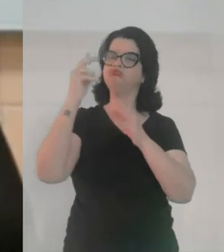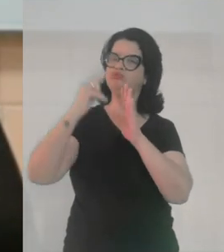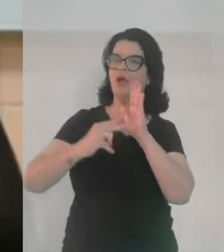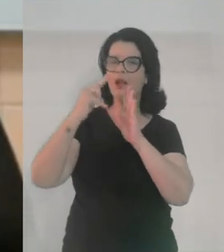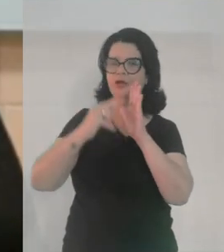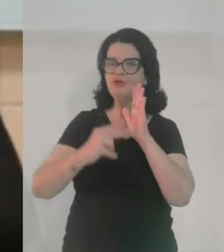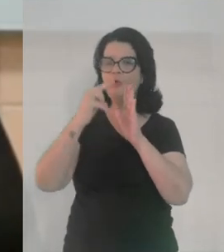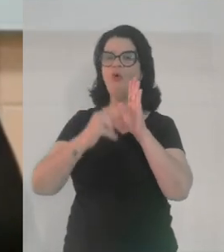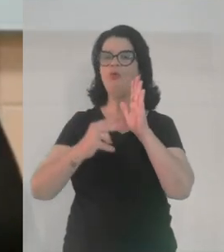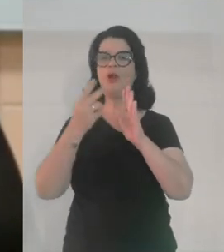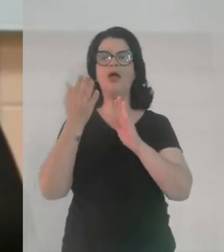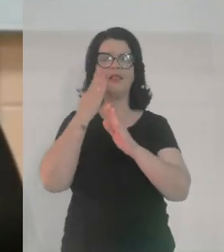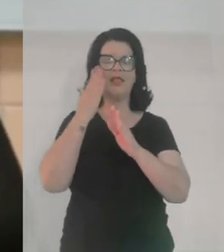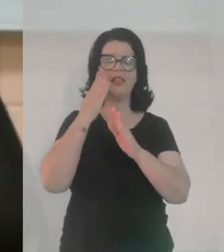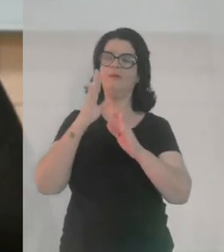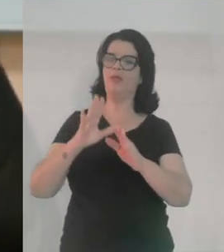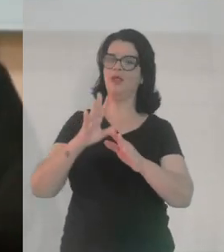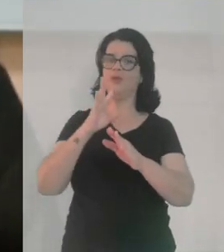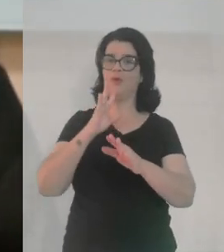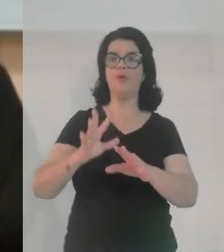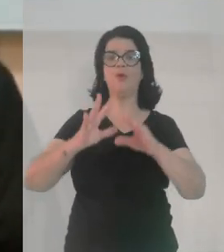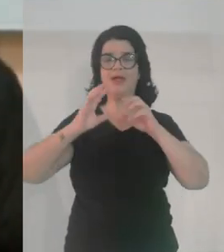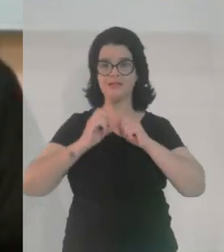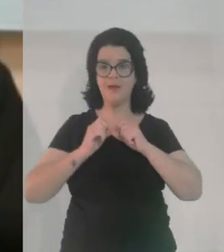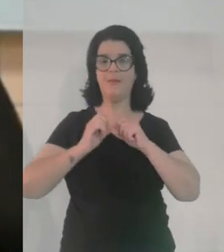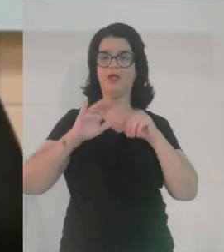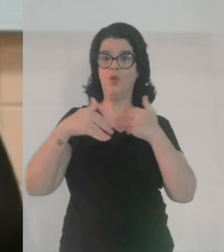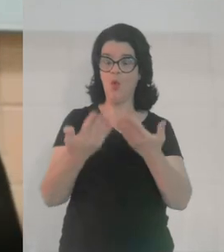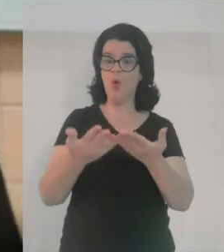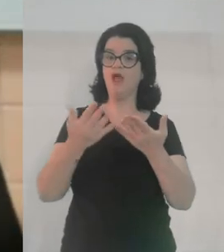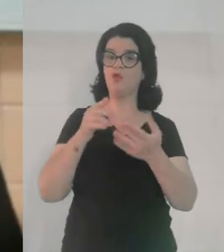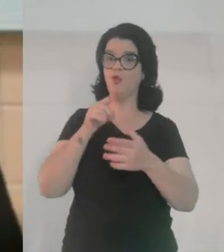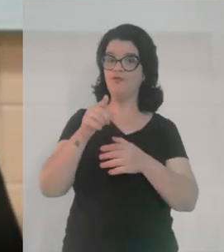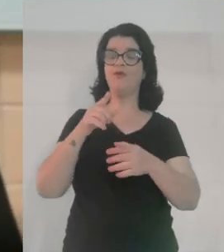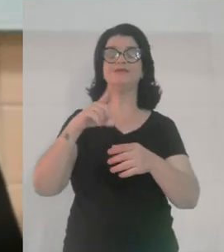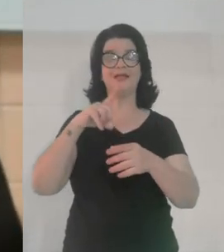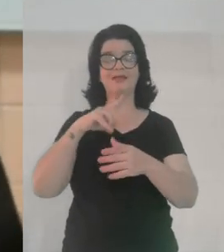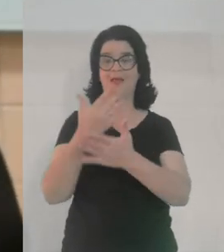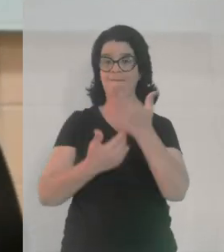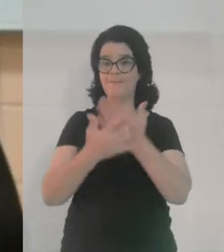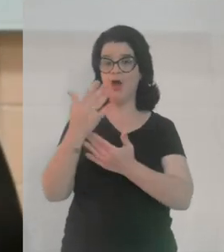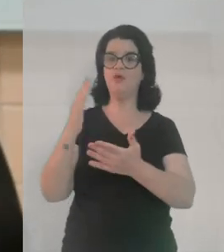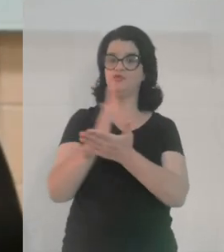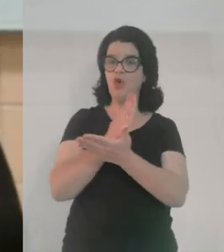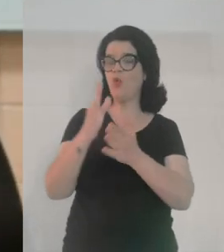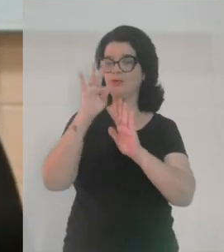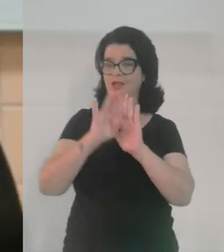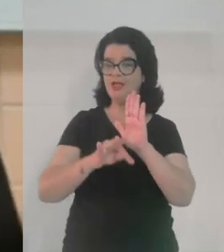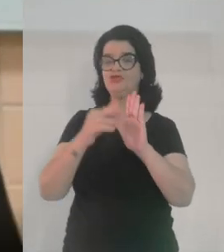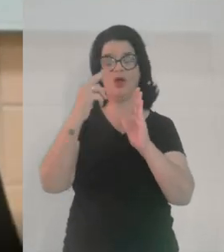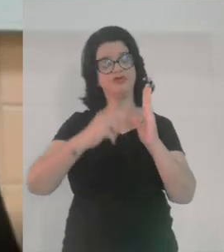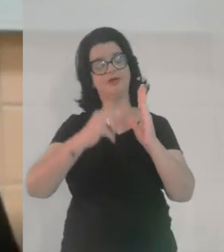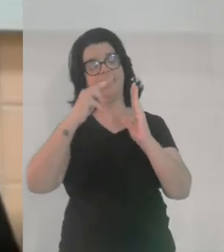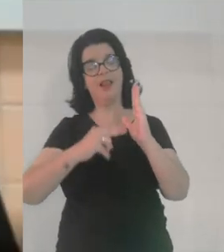de leituras, para que, ao tomar, né, ao ter em mãos um determinado texto, a